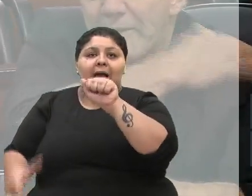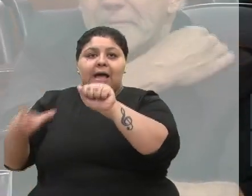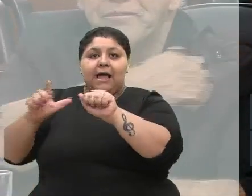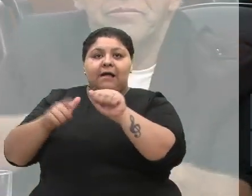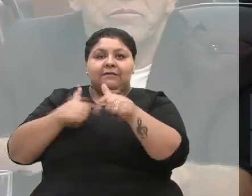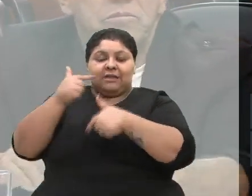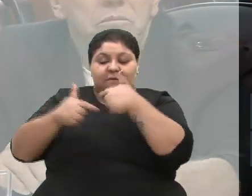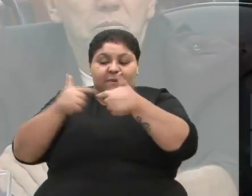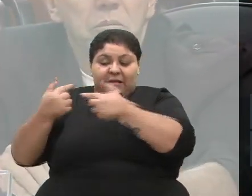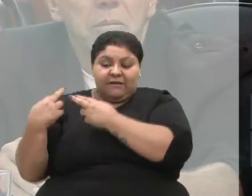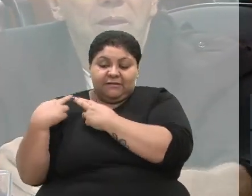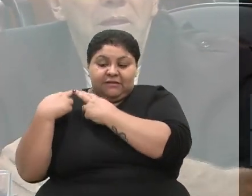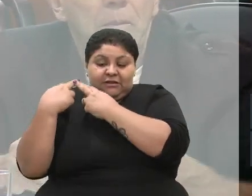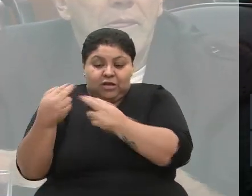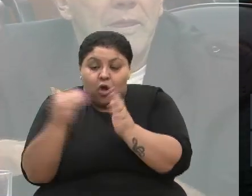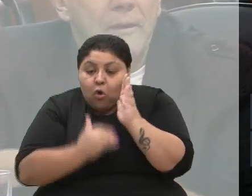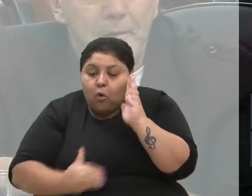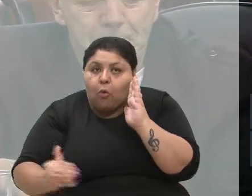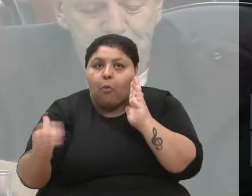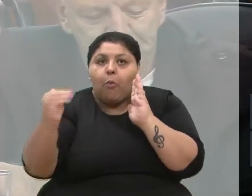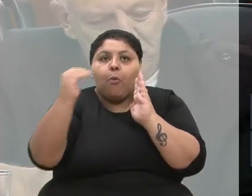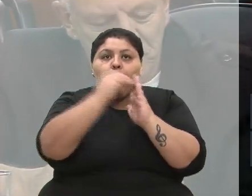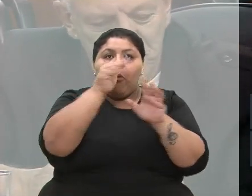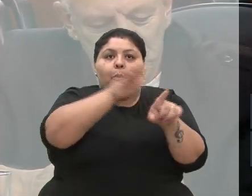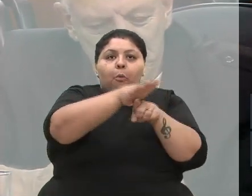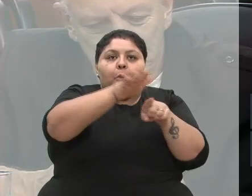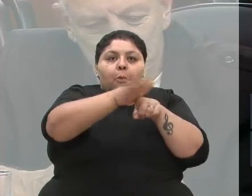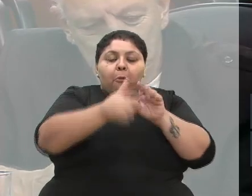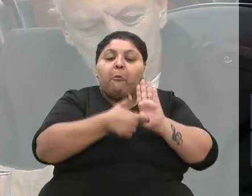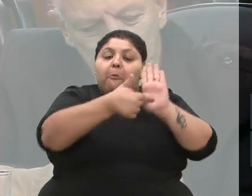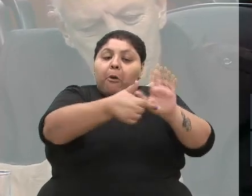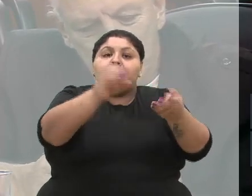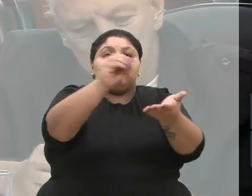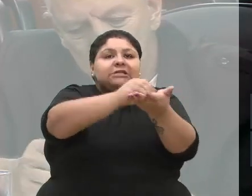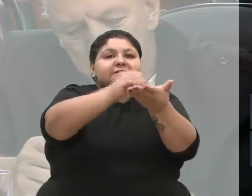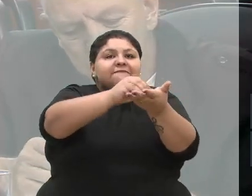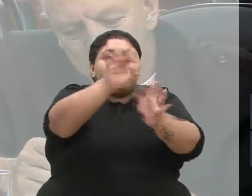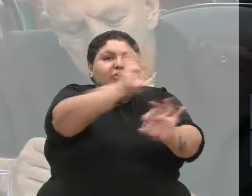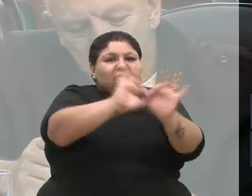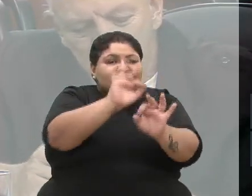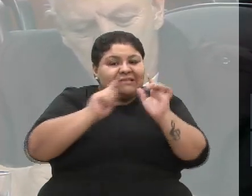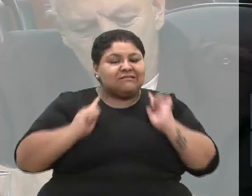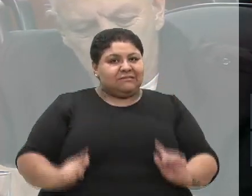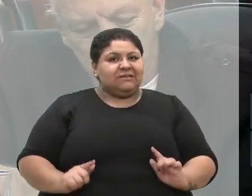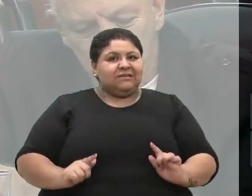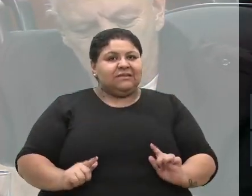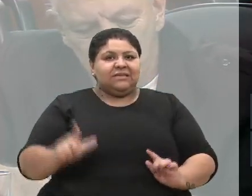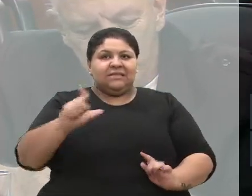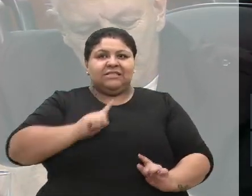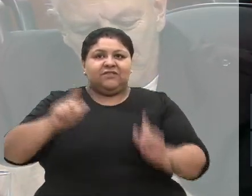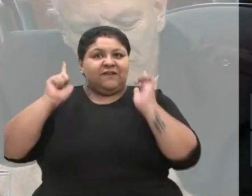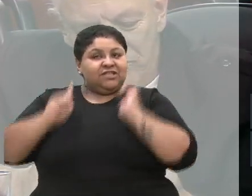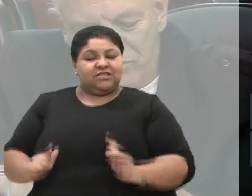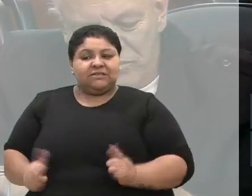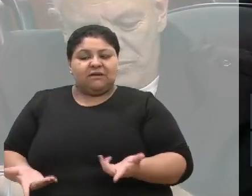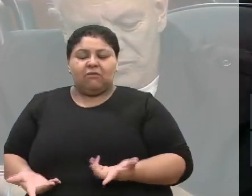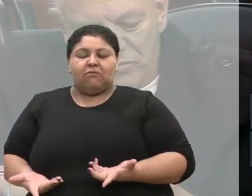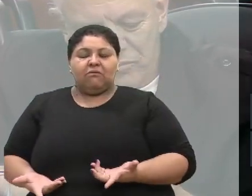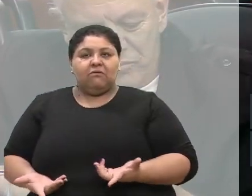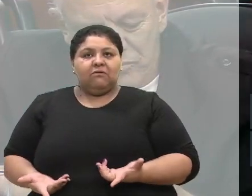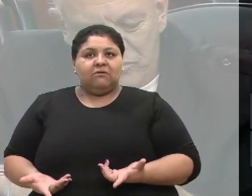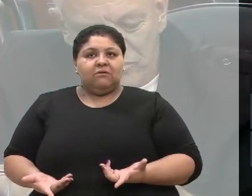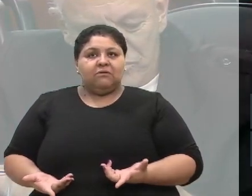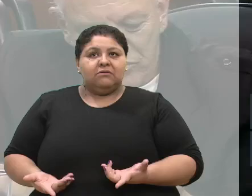responsabilidade, com alta prioridade. E mostra que falta gestão. Porque se tivesse gestão, tu não deixa